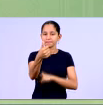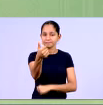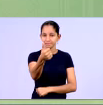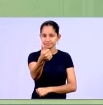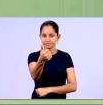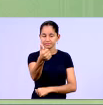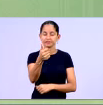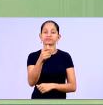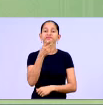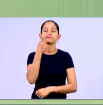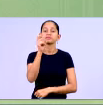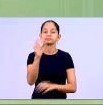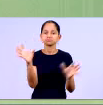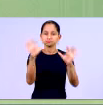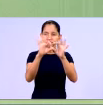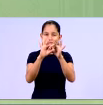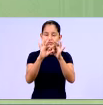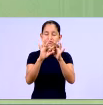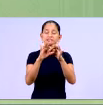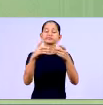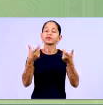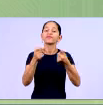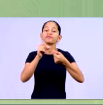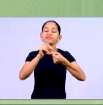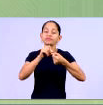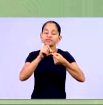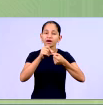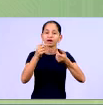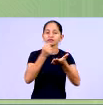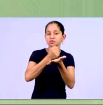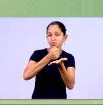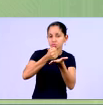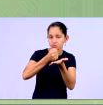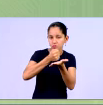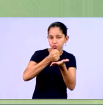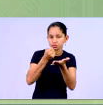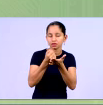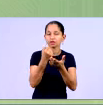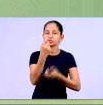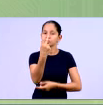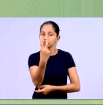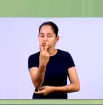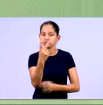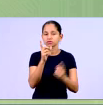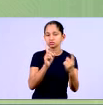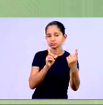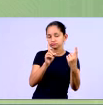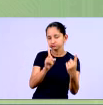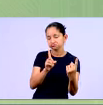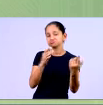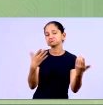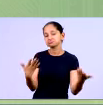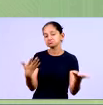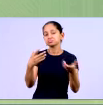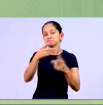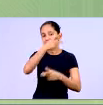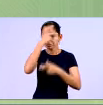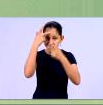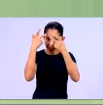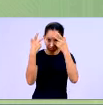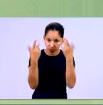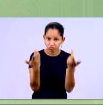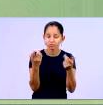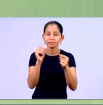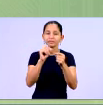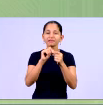questão, falava: constitui através do contrato entre duas ou mais pessoas, se obrigam a combinar esforços para